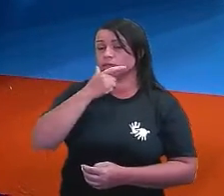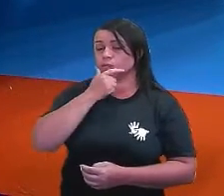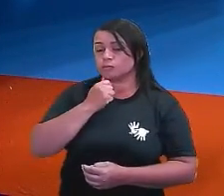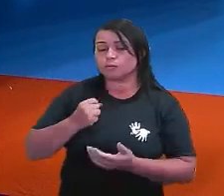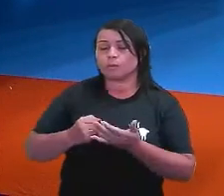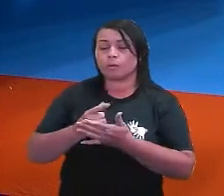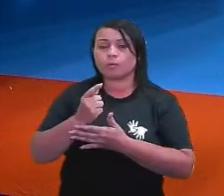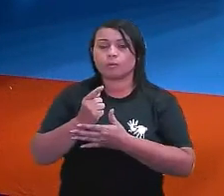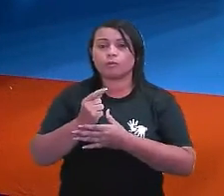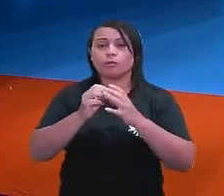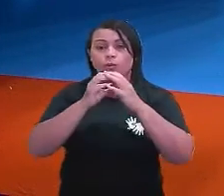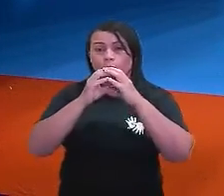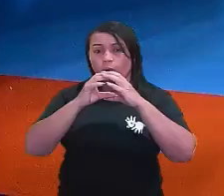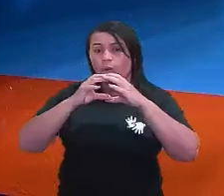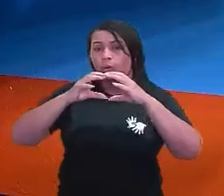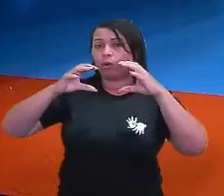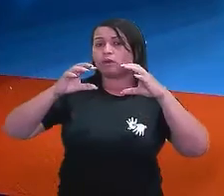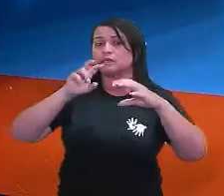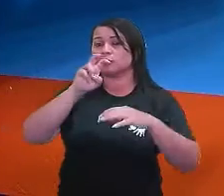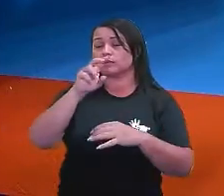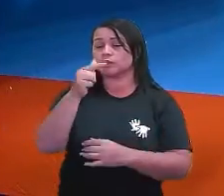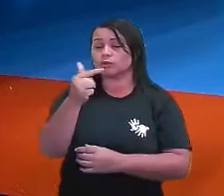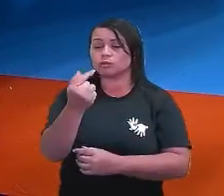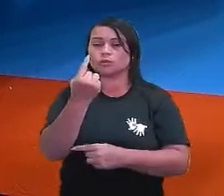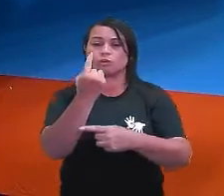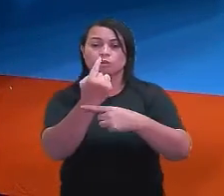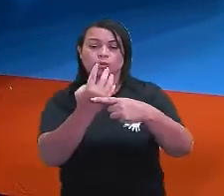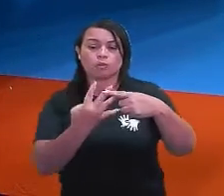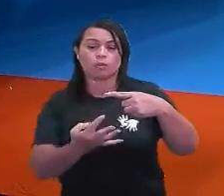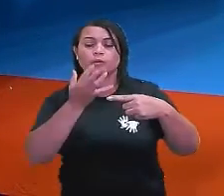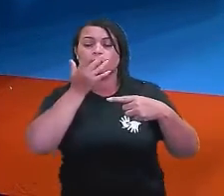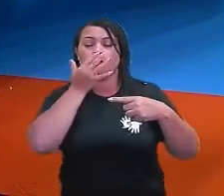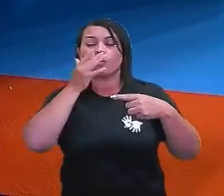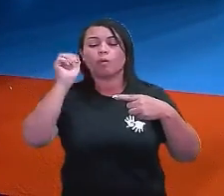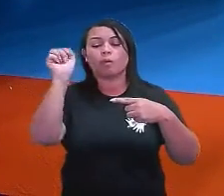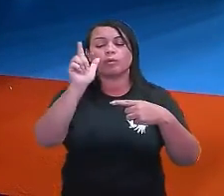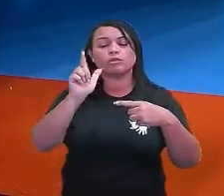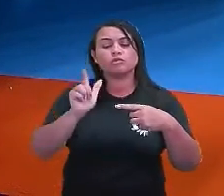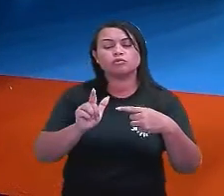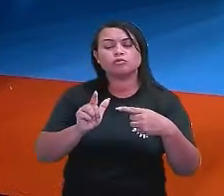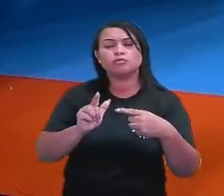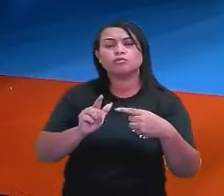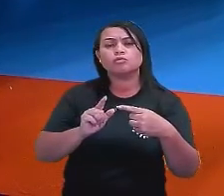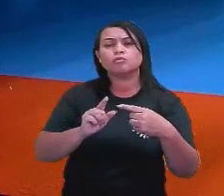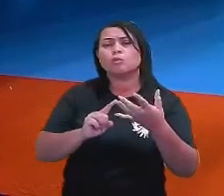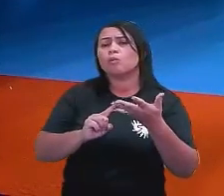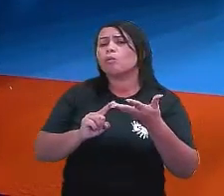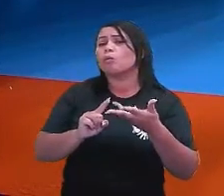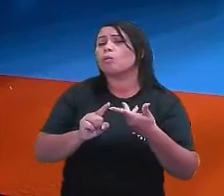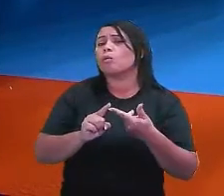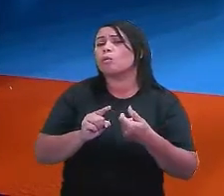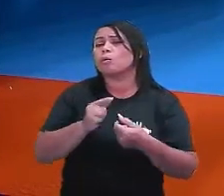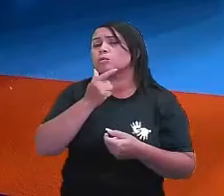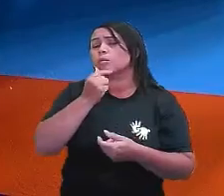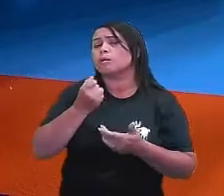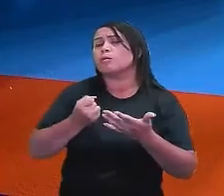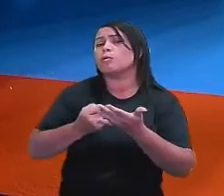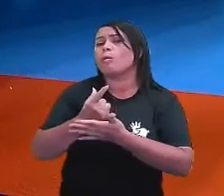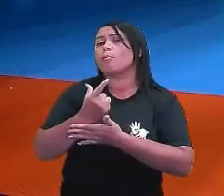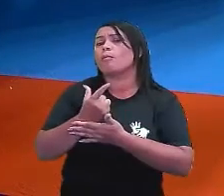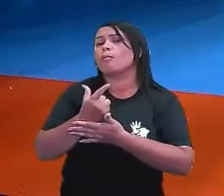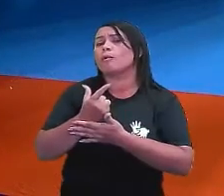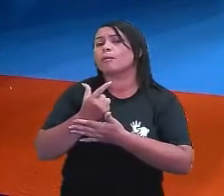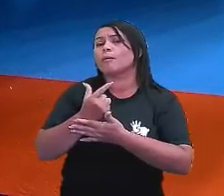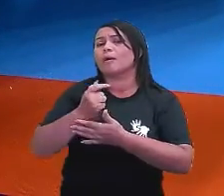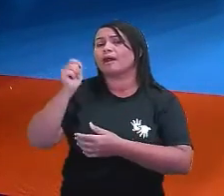balões. 1/4 deles era azul. Quantos balões azuis Silas comprou?